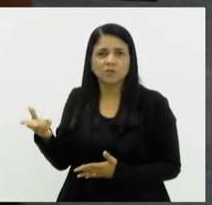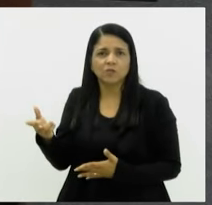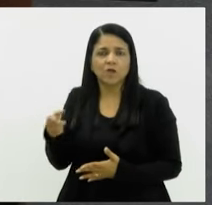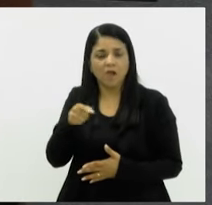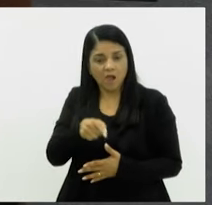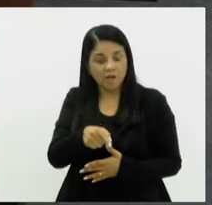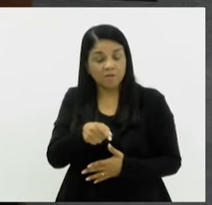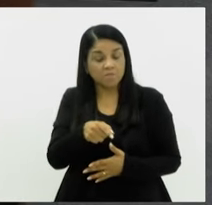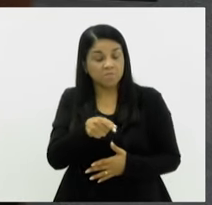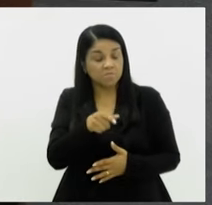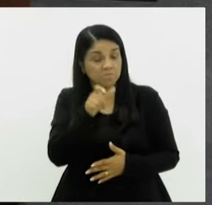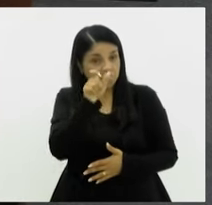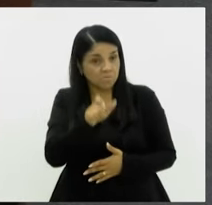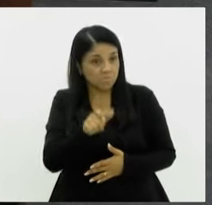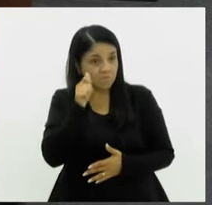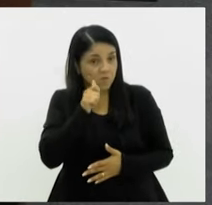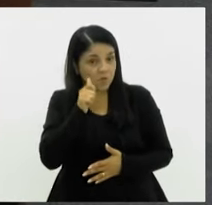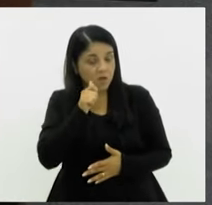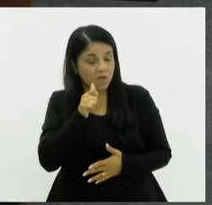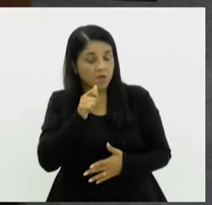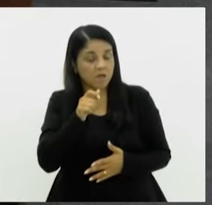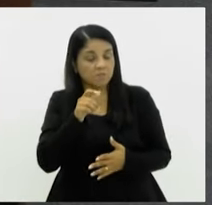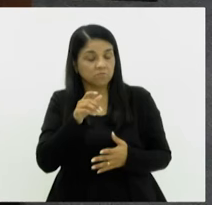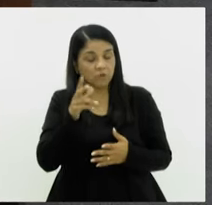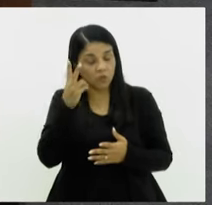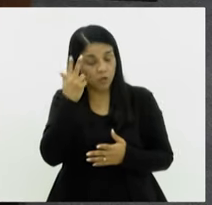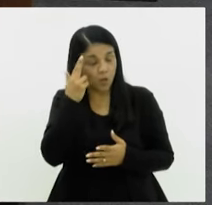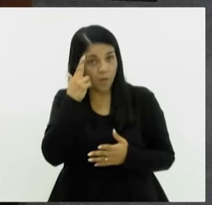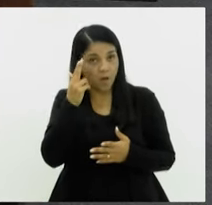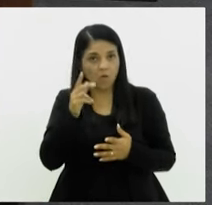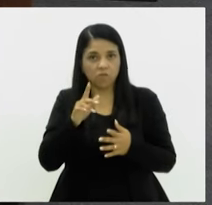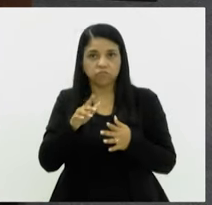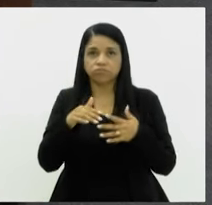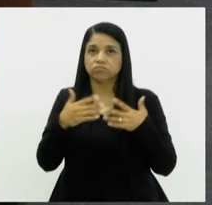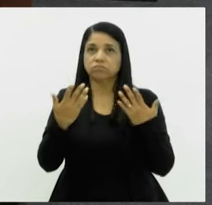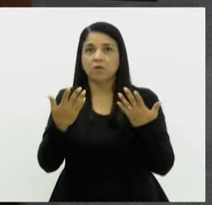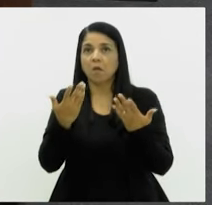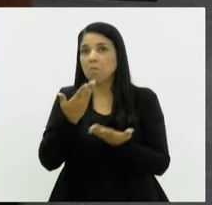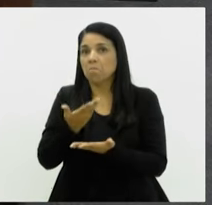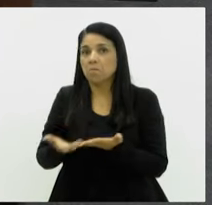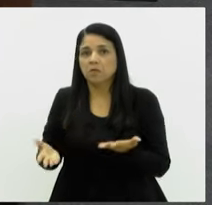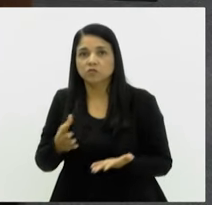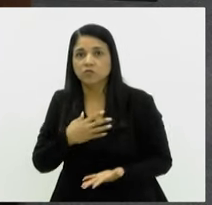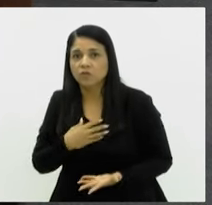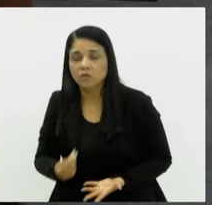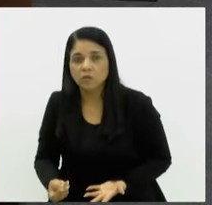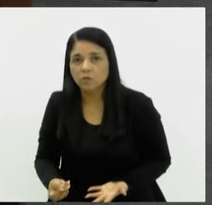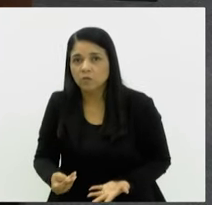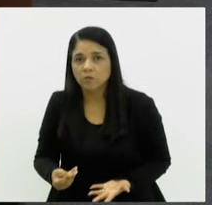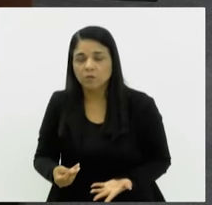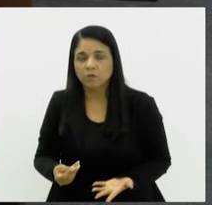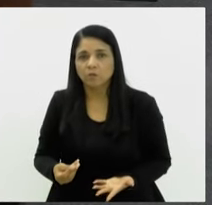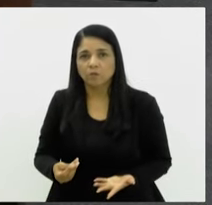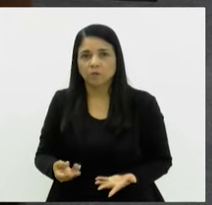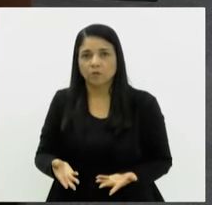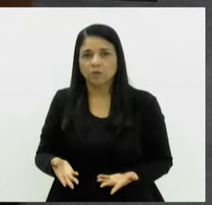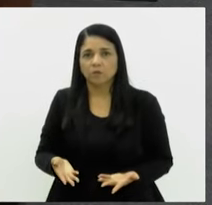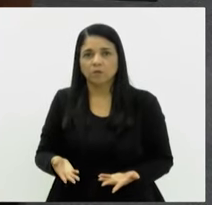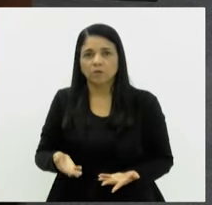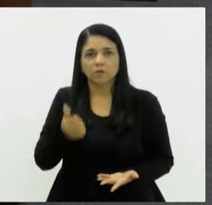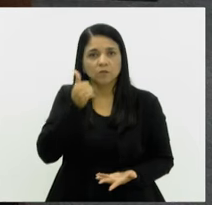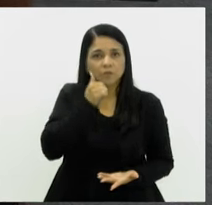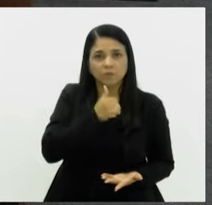terrível de dependência e já tinha perdido a posse do seu filho ou da sua